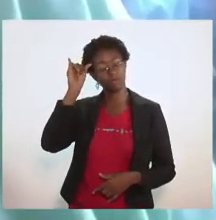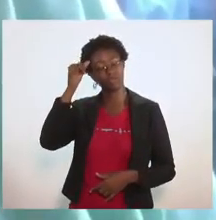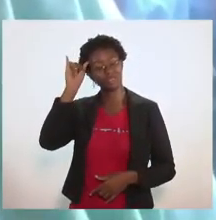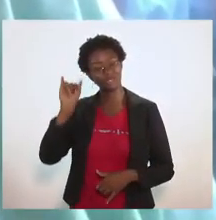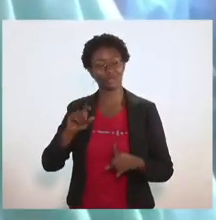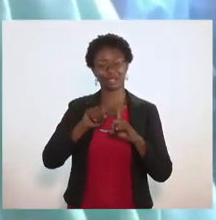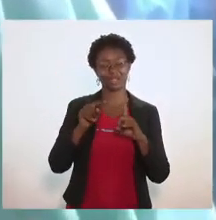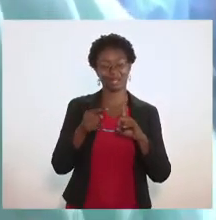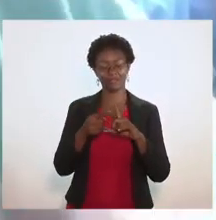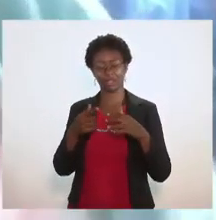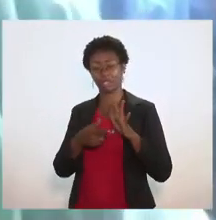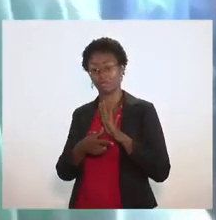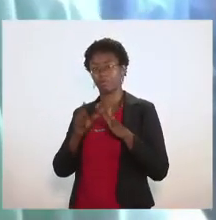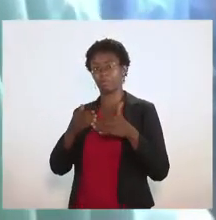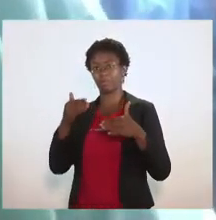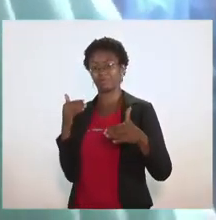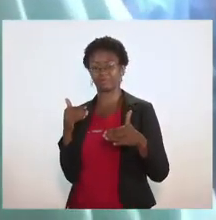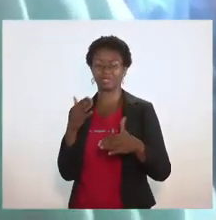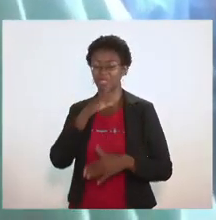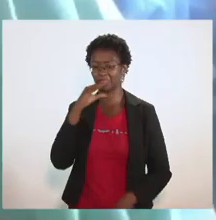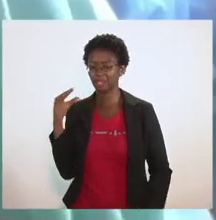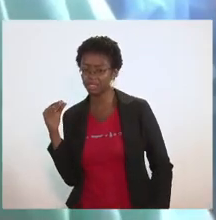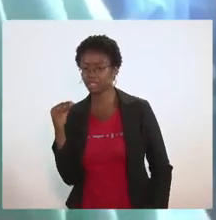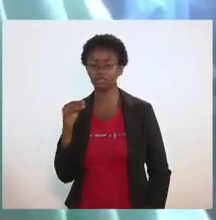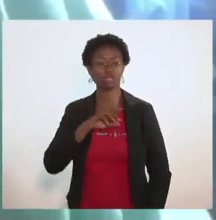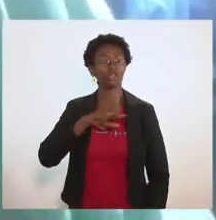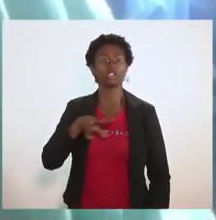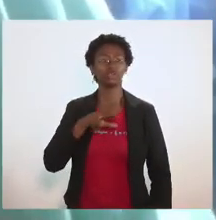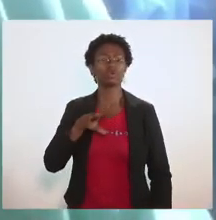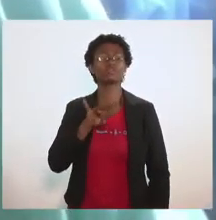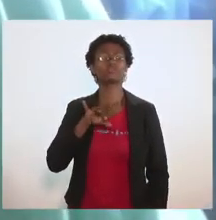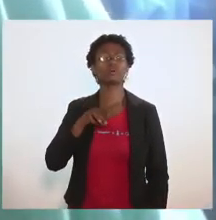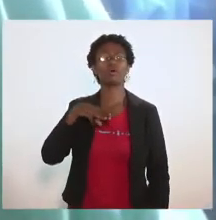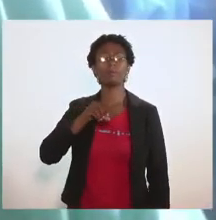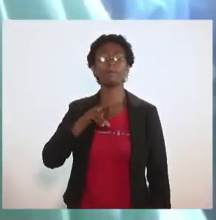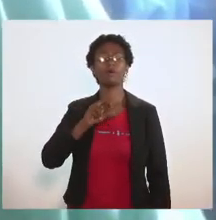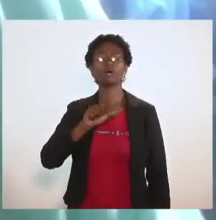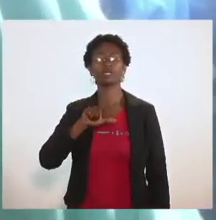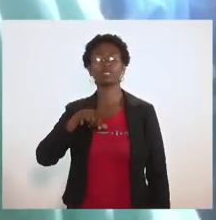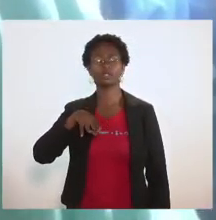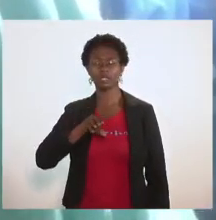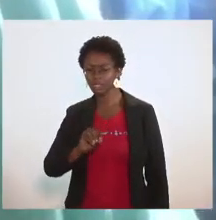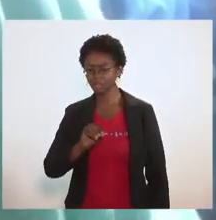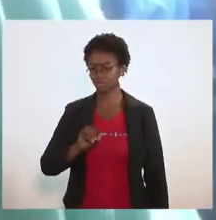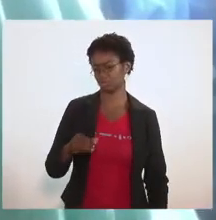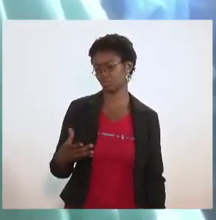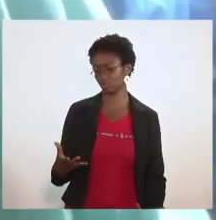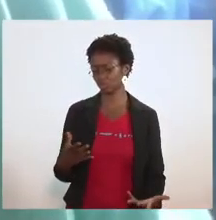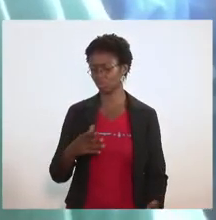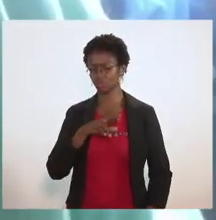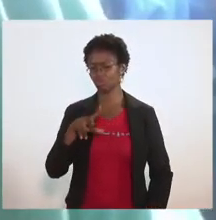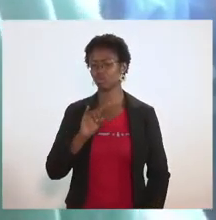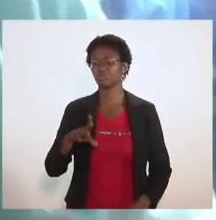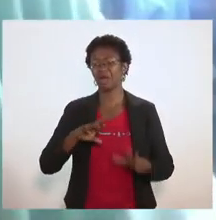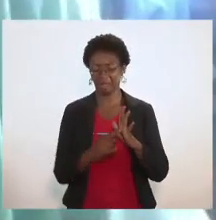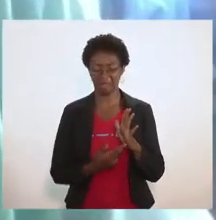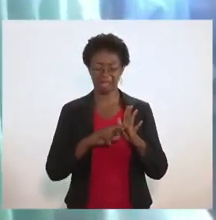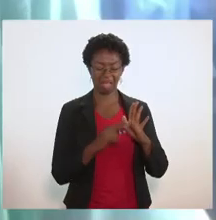excetuando, ou mudando o texto, ou excetuando as campanhas educativas, exatamente de prevenção